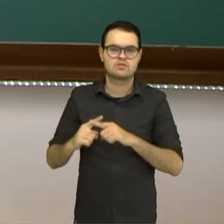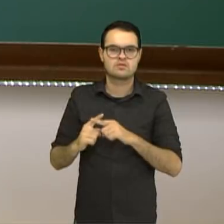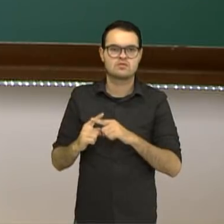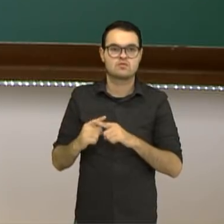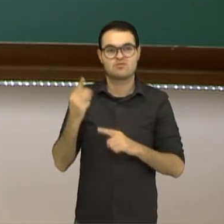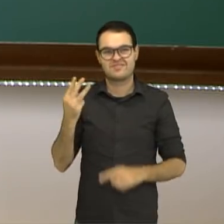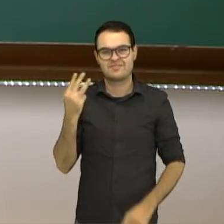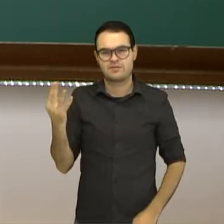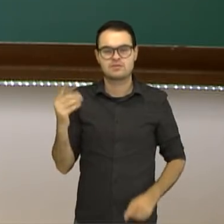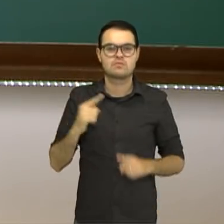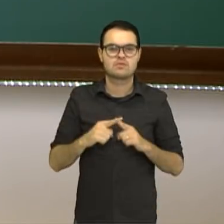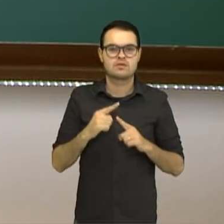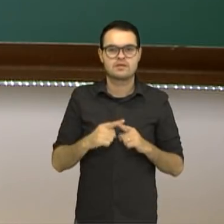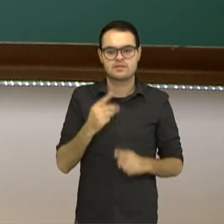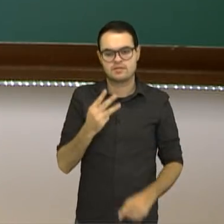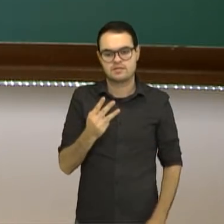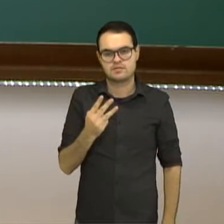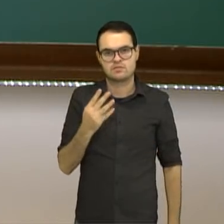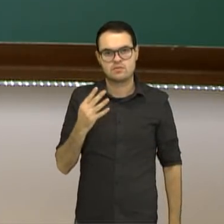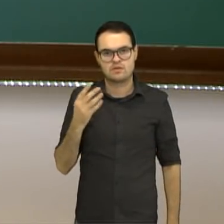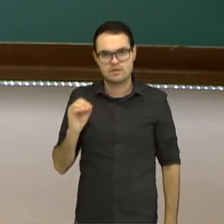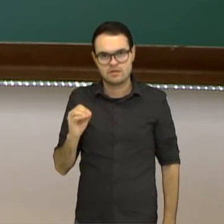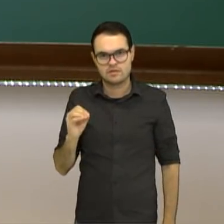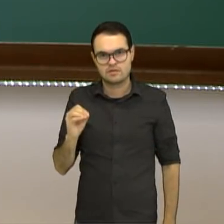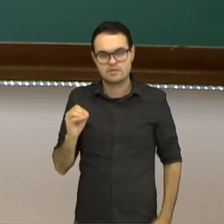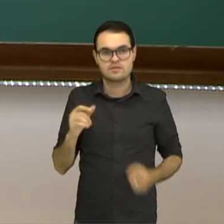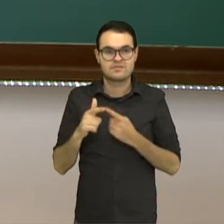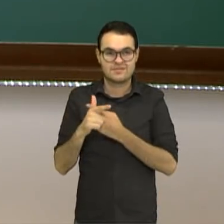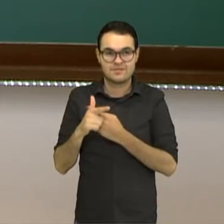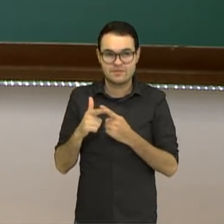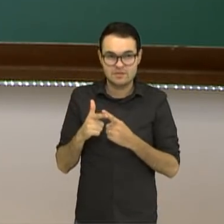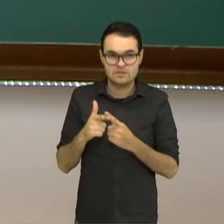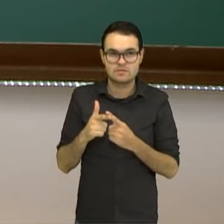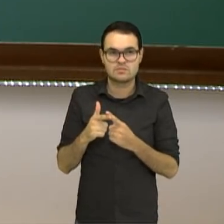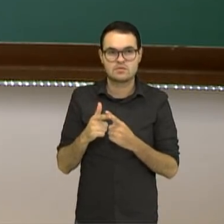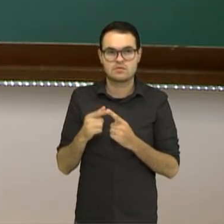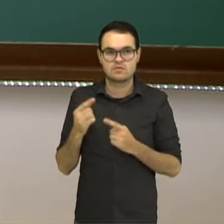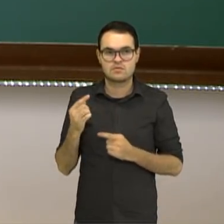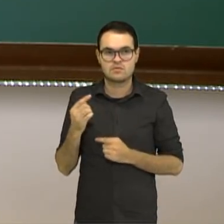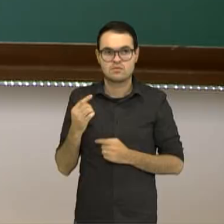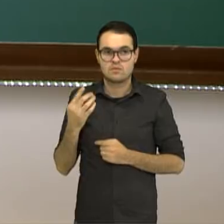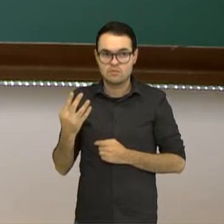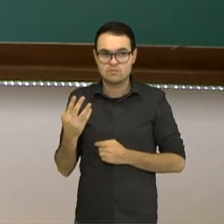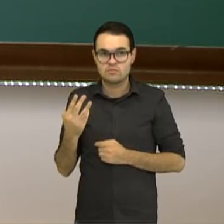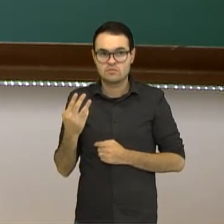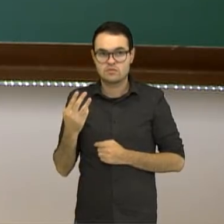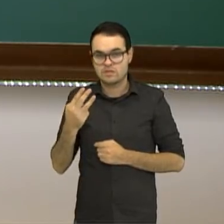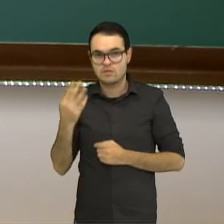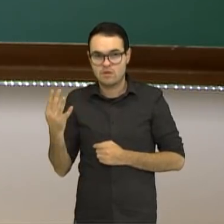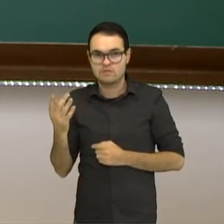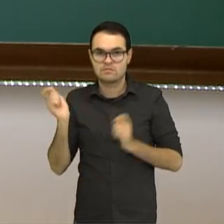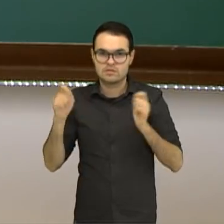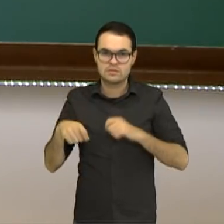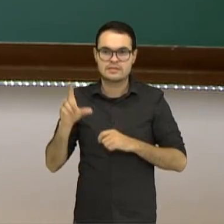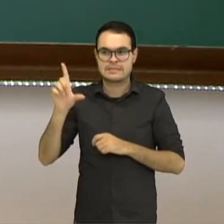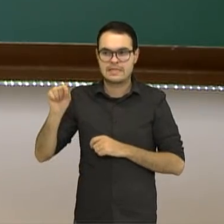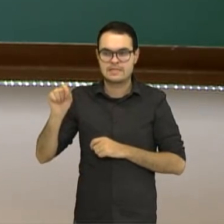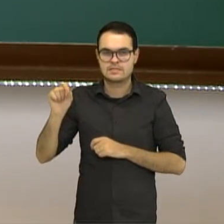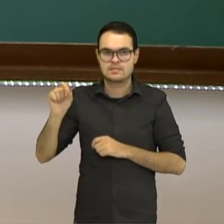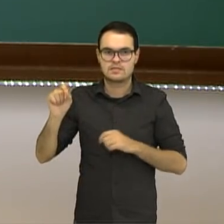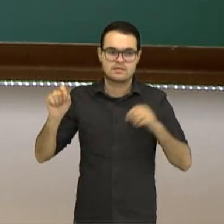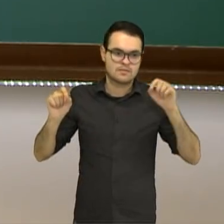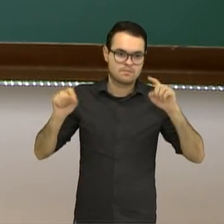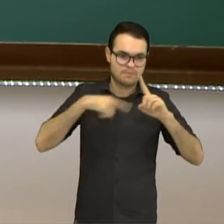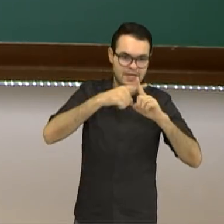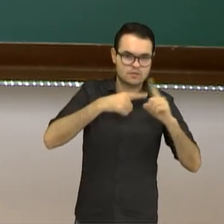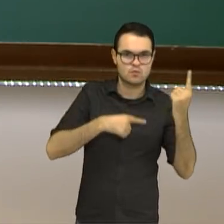do 34, porque 340 dividido por 34 dá 10. 34 dividido por 34 dá 1. 10